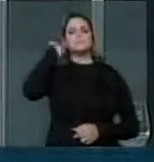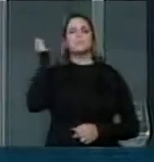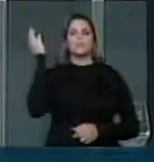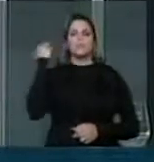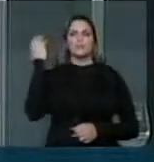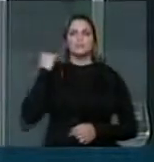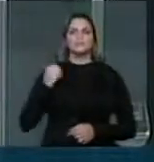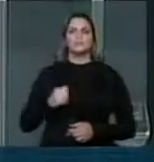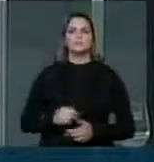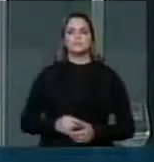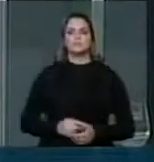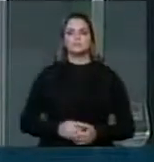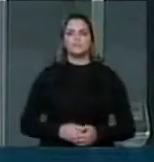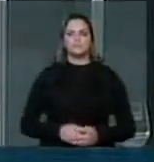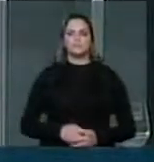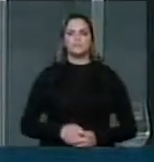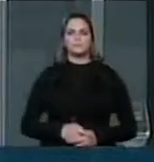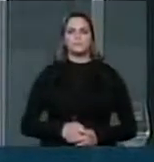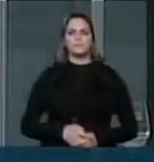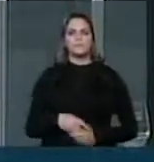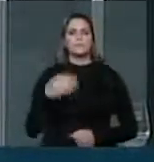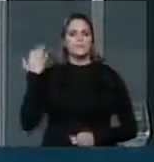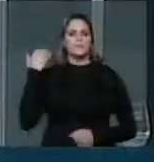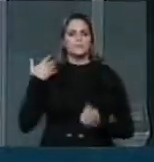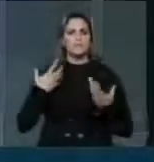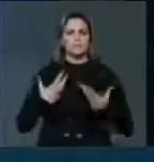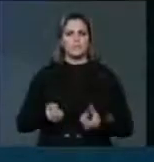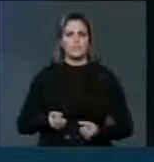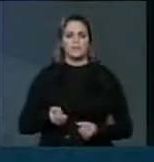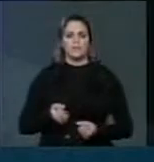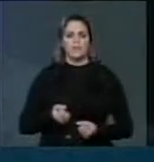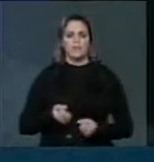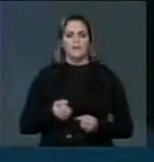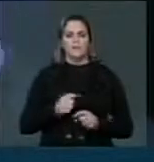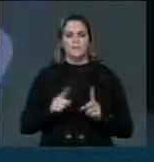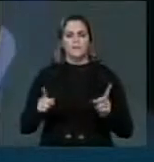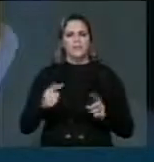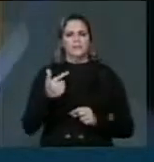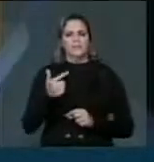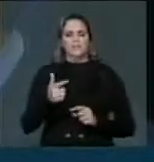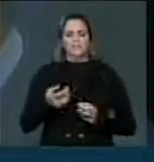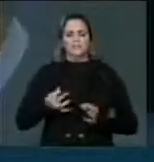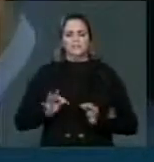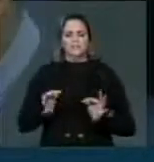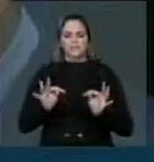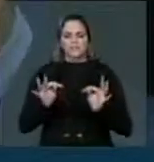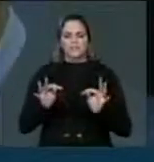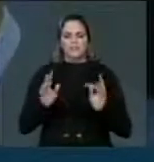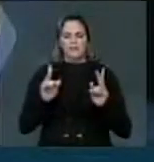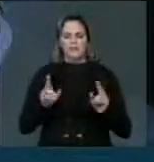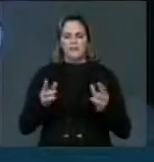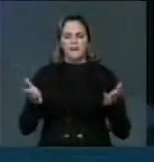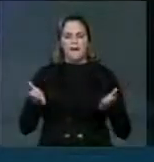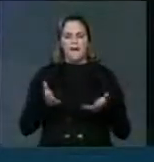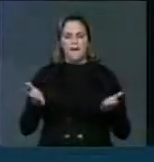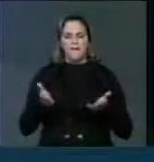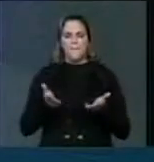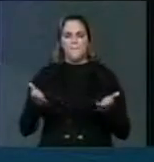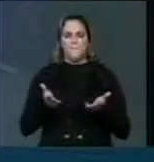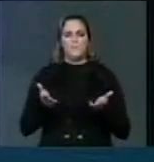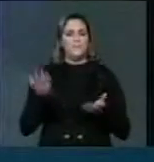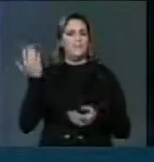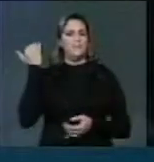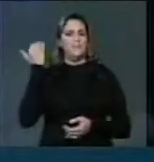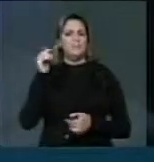época em que a ideia foi aceita, não havia tecnologia que há hoje. Não